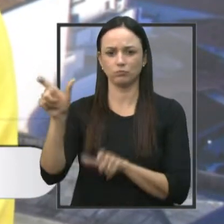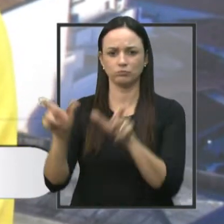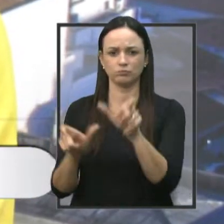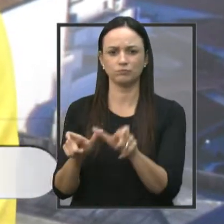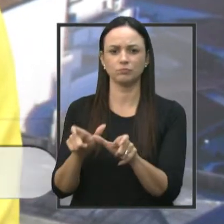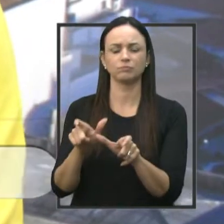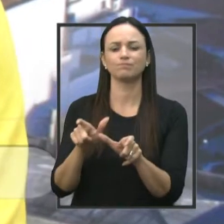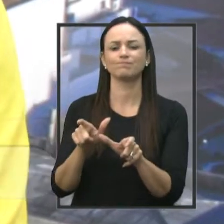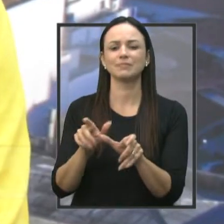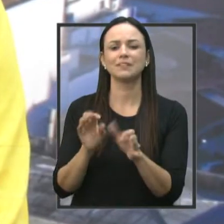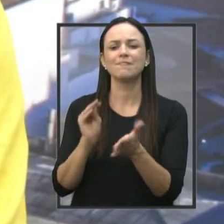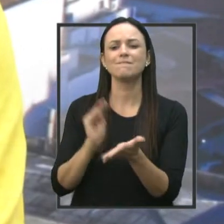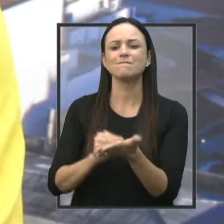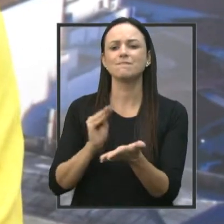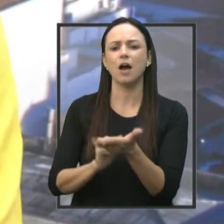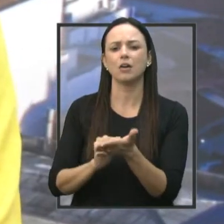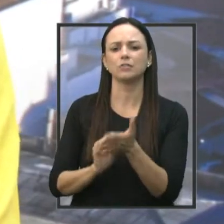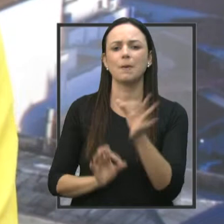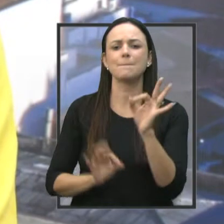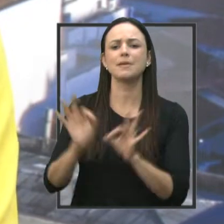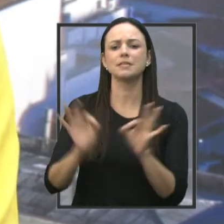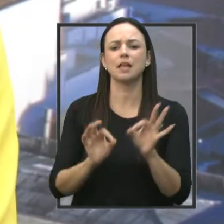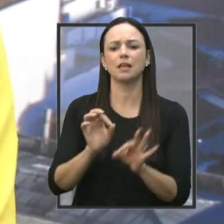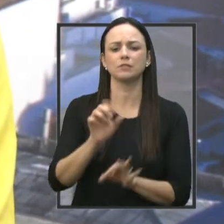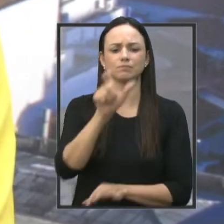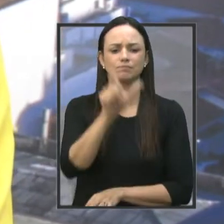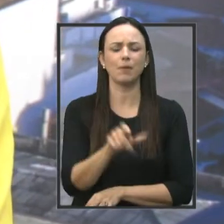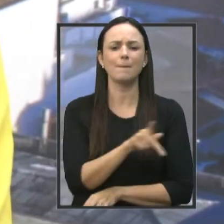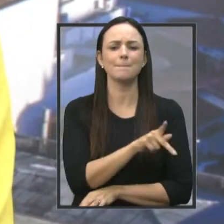despreparo total no presidente da SEI, entendeu?